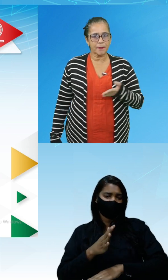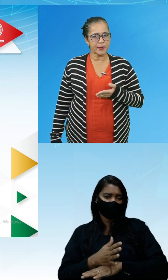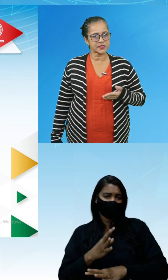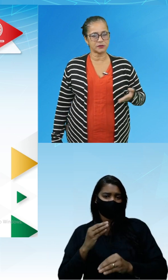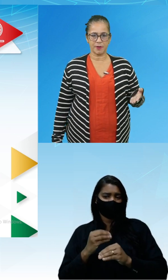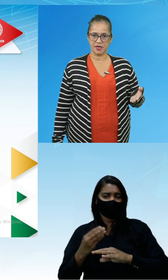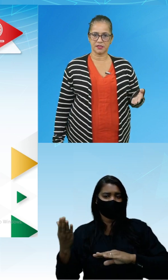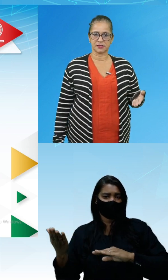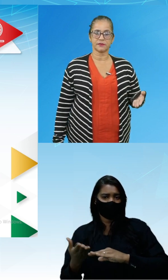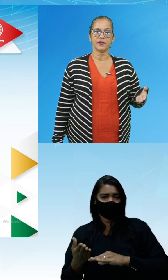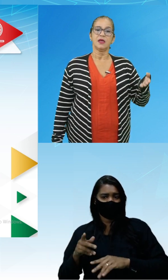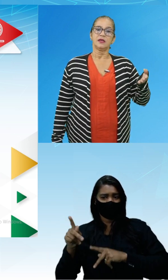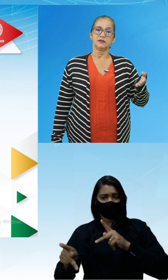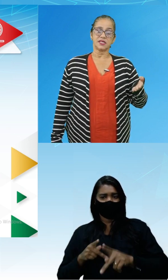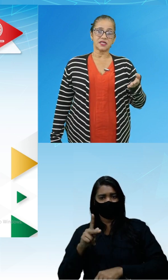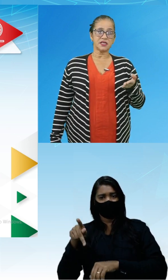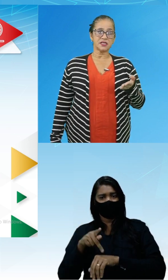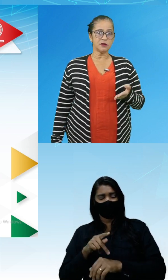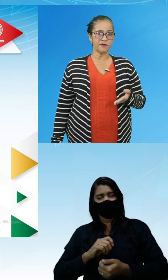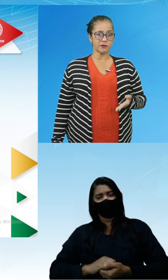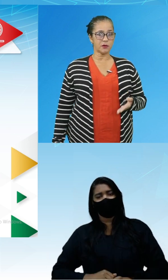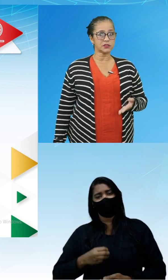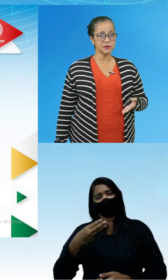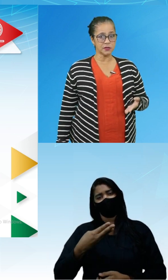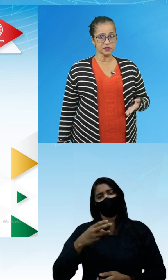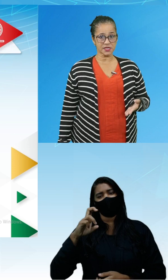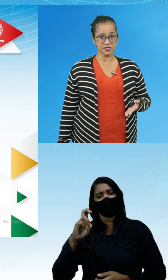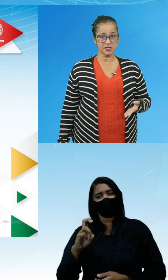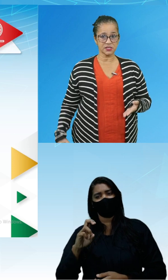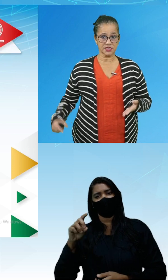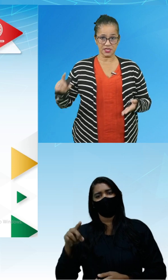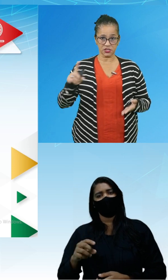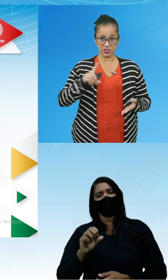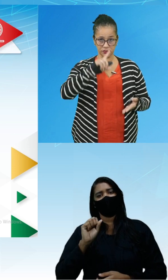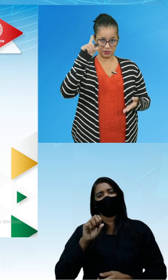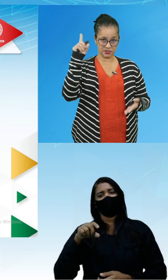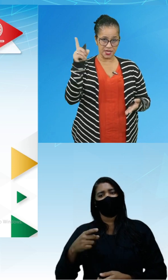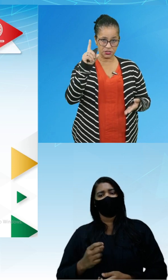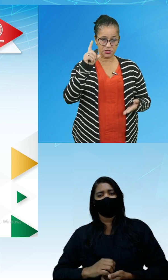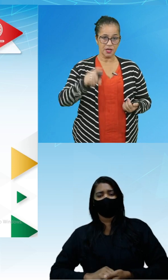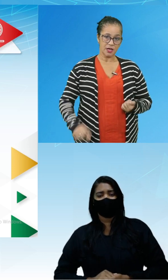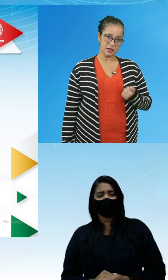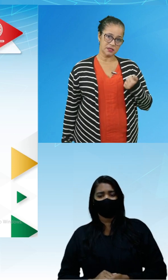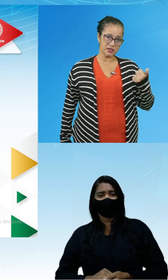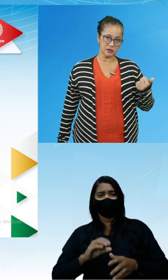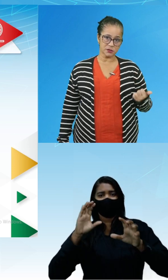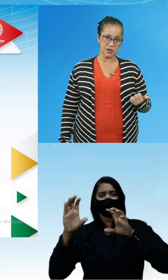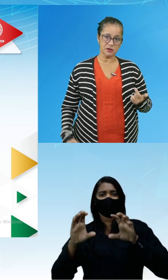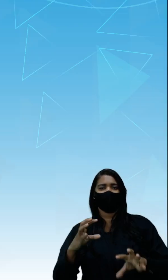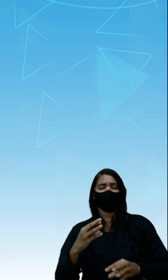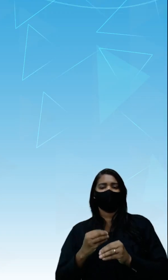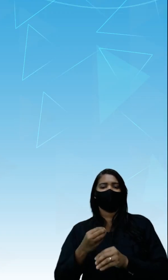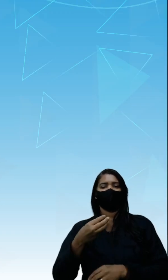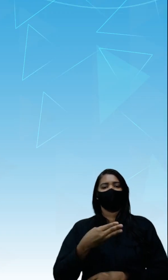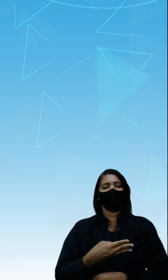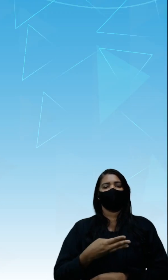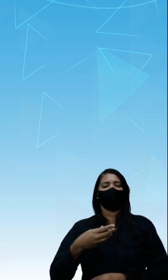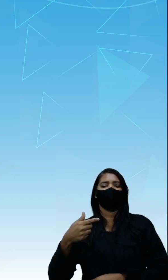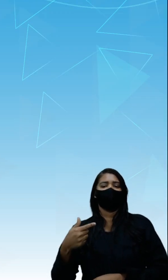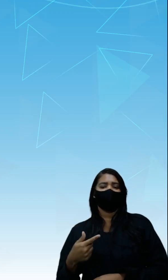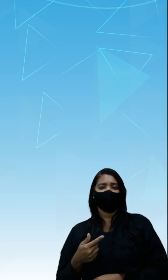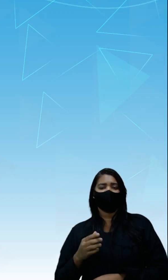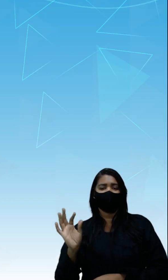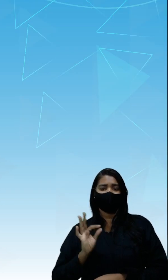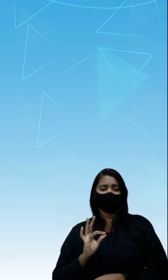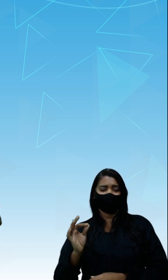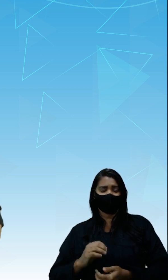metade da população do país. De 35,8 milhões residem na região do Nordeste e 32 milhões na região do Sudeste.